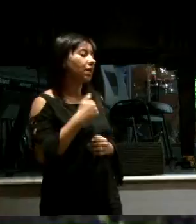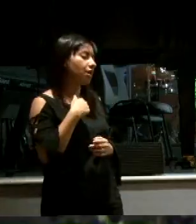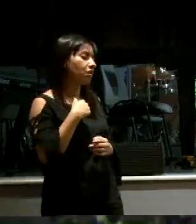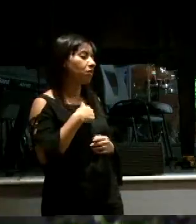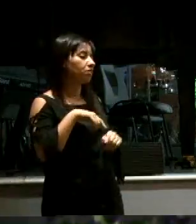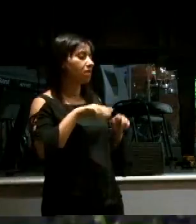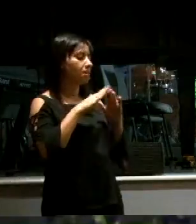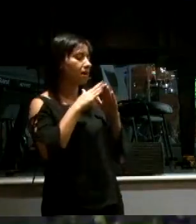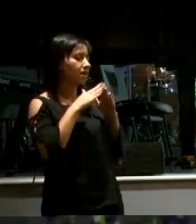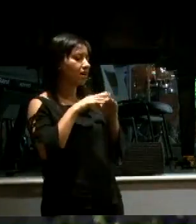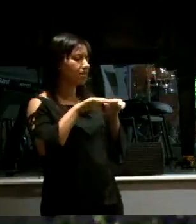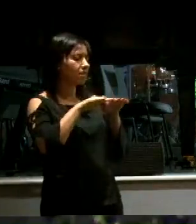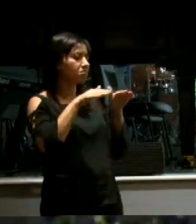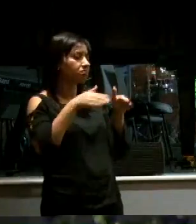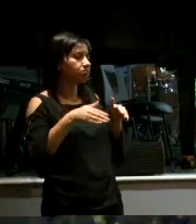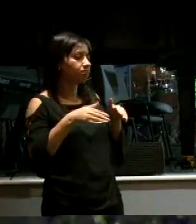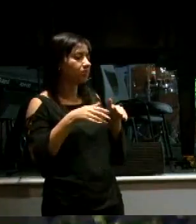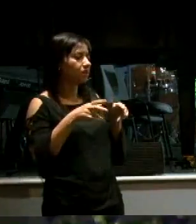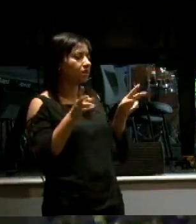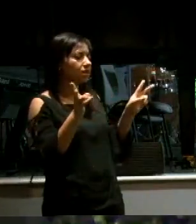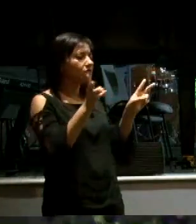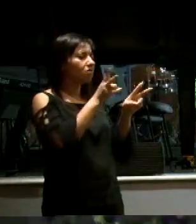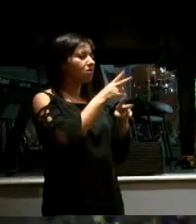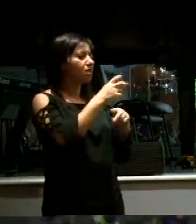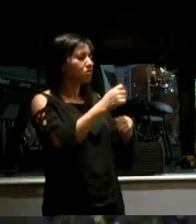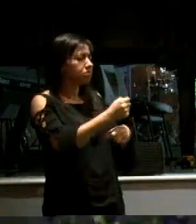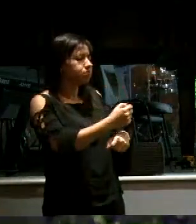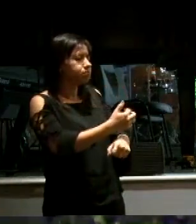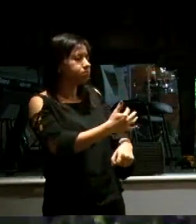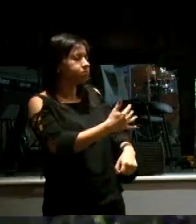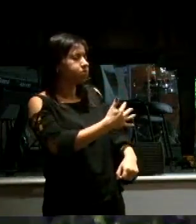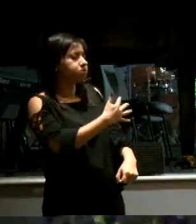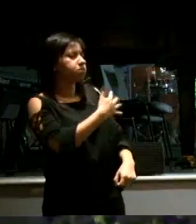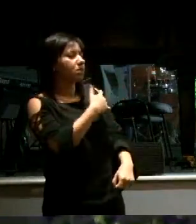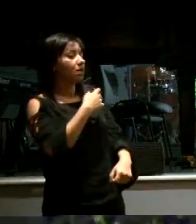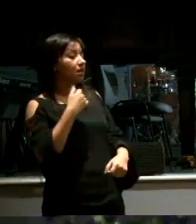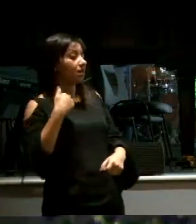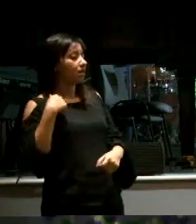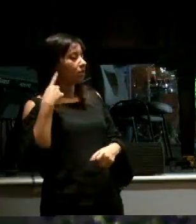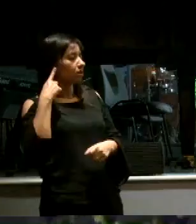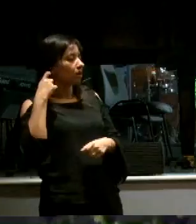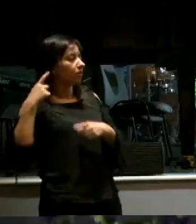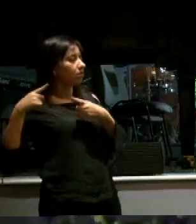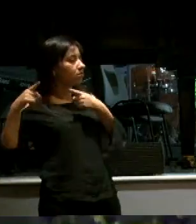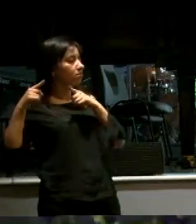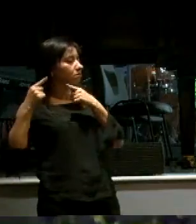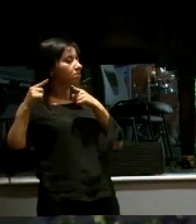um vento fresco, e eu estava ouvindo uma música erudita,